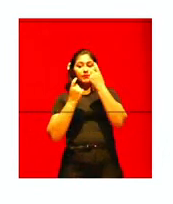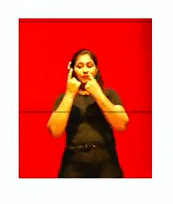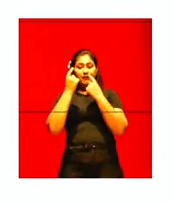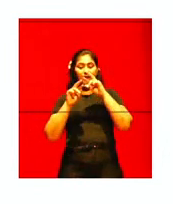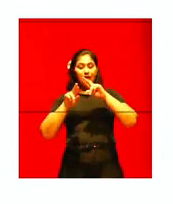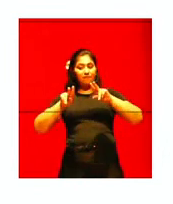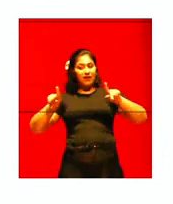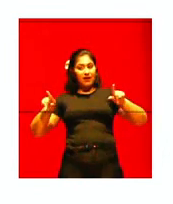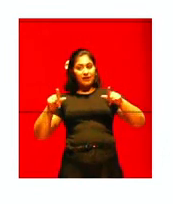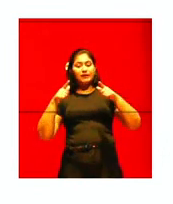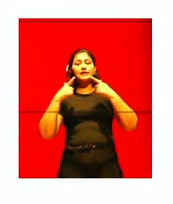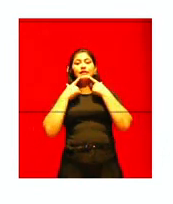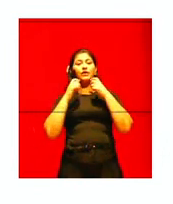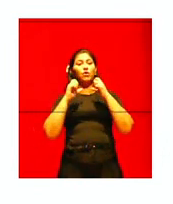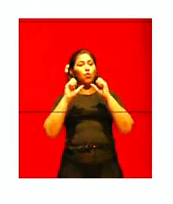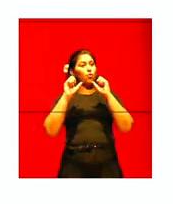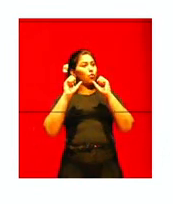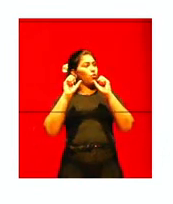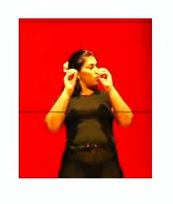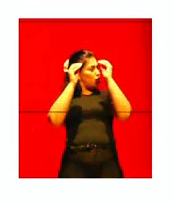linguagens.